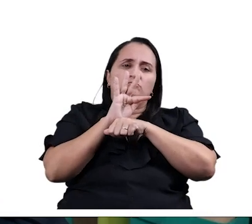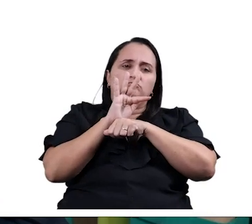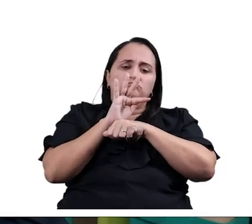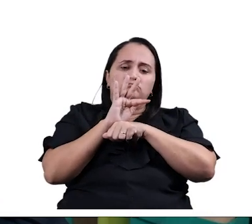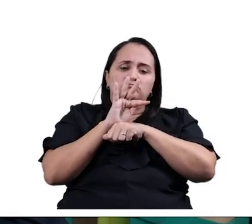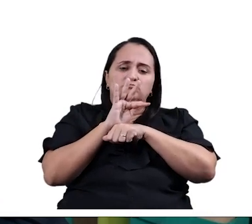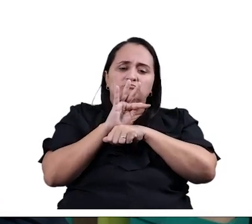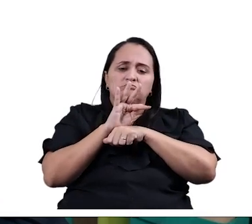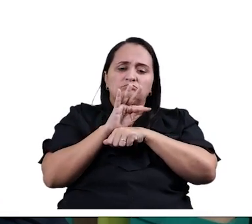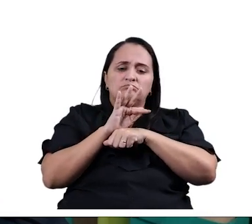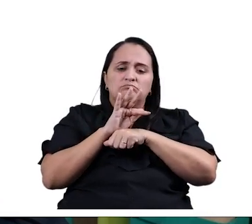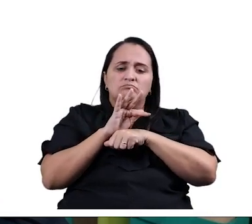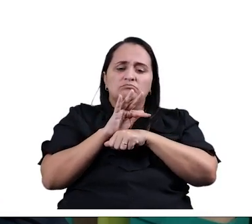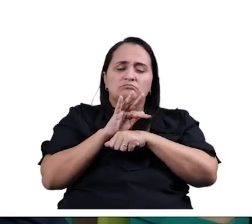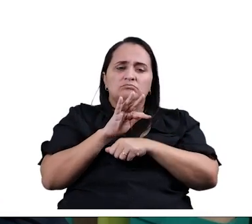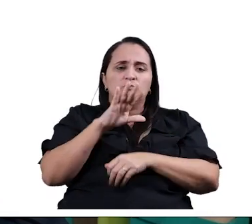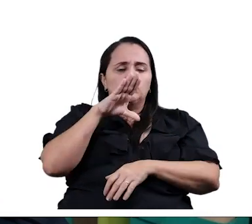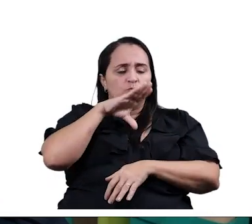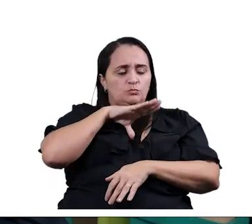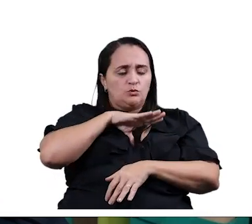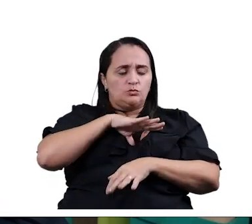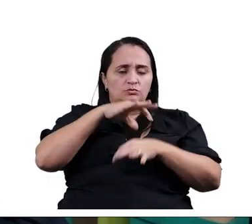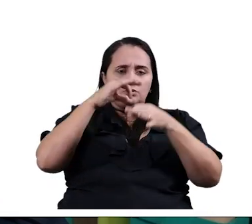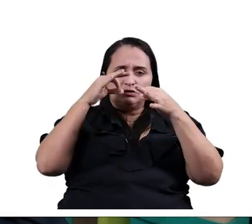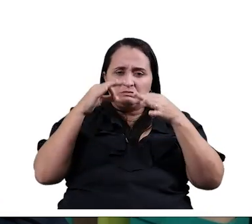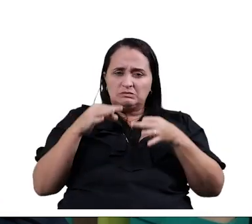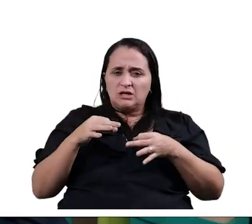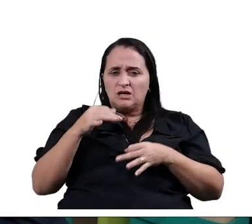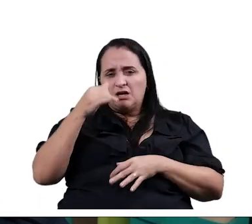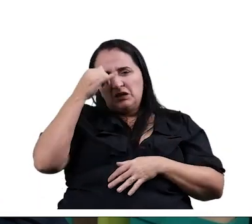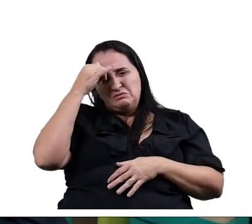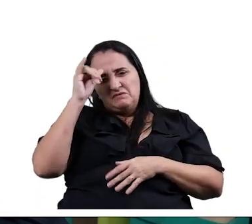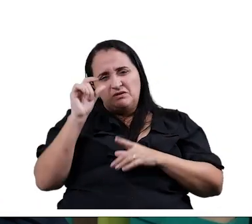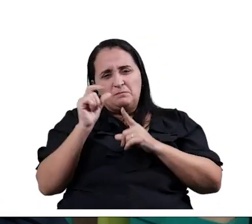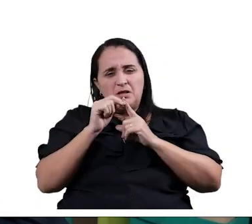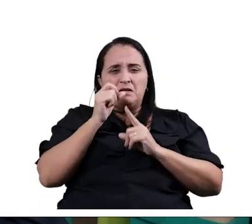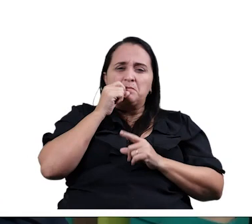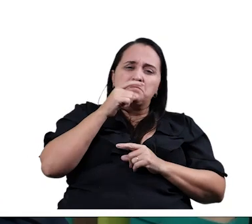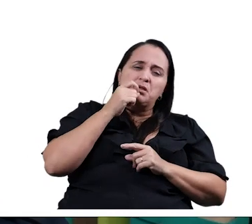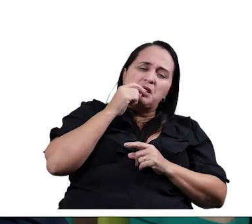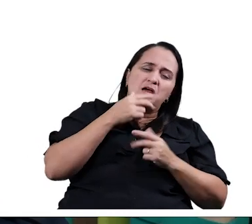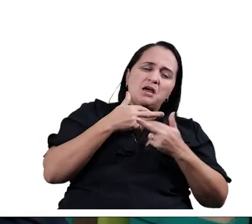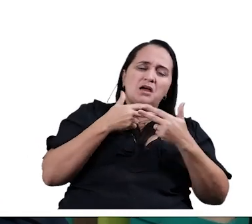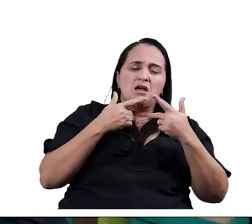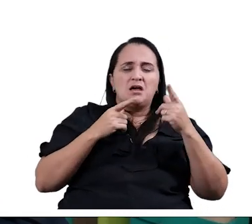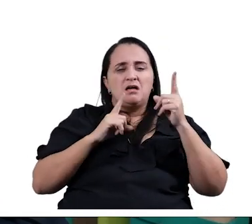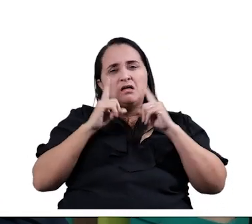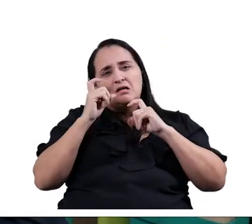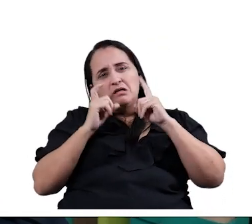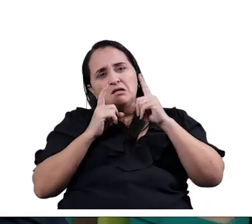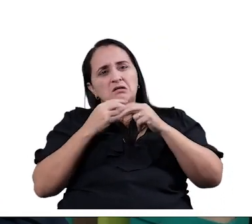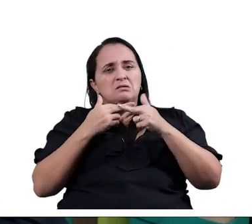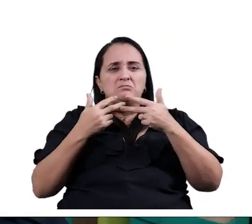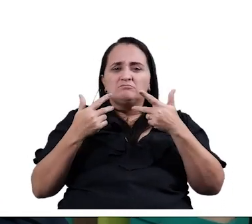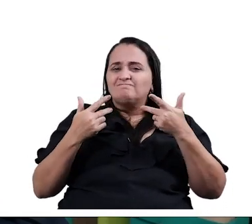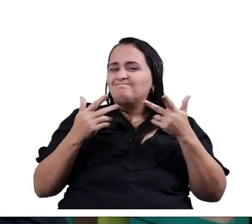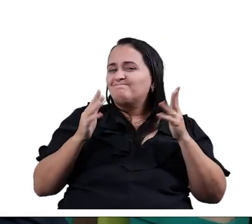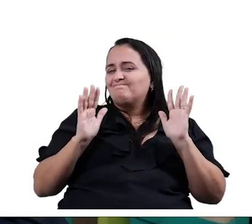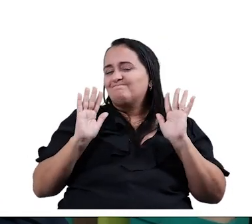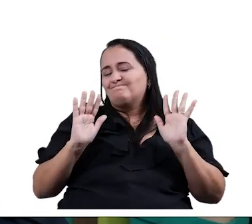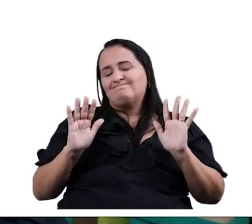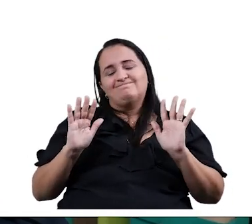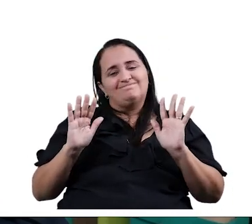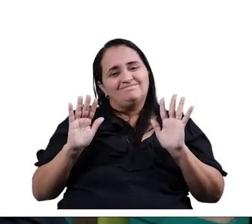uma linguagem no português correto, evitando gírias, evitando expressões, né?